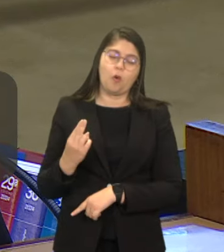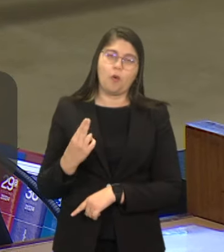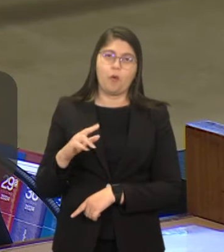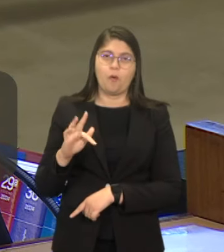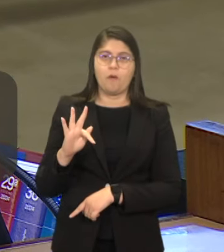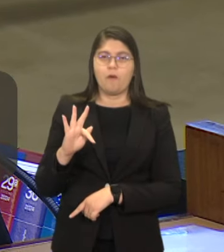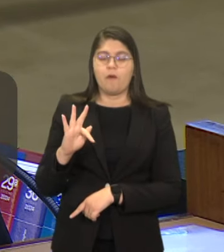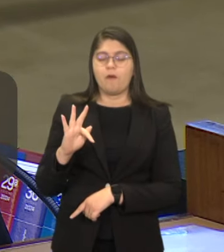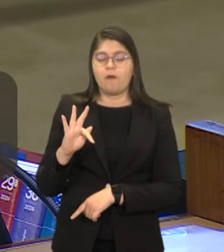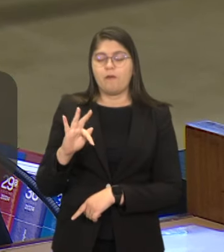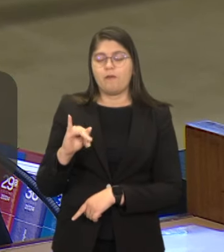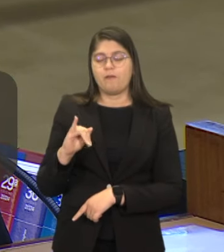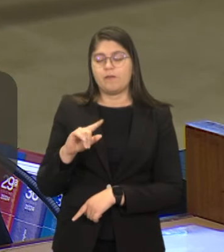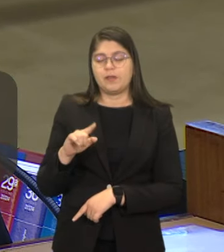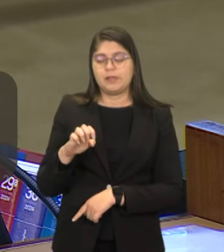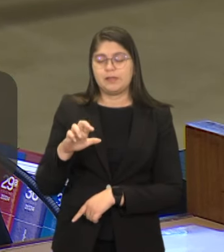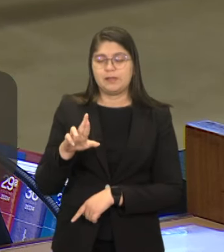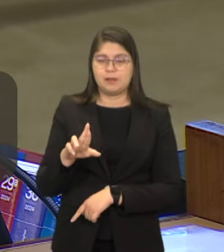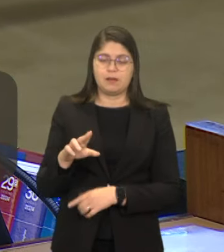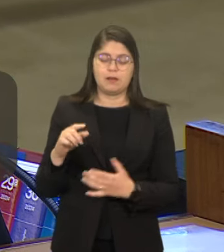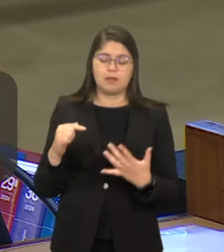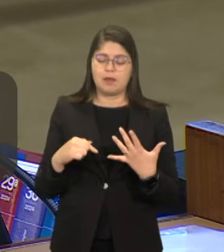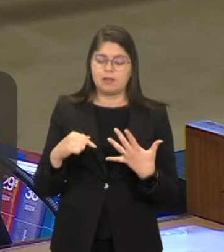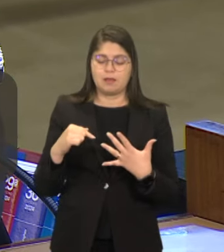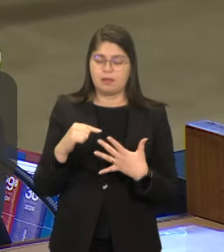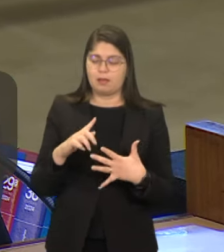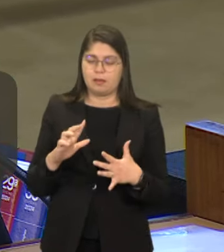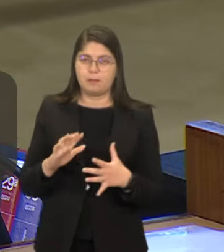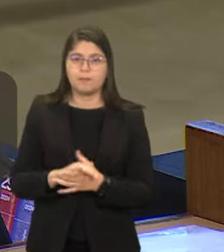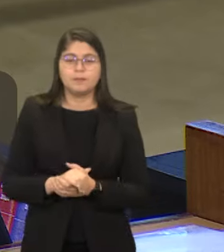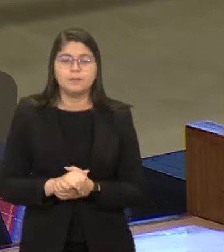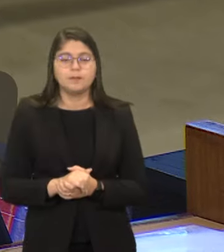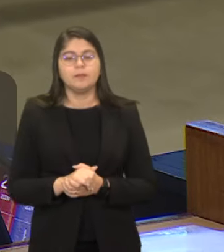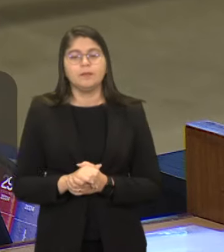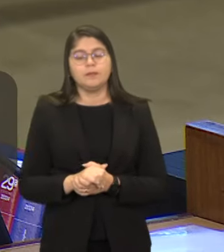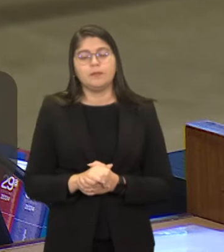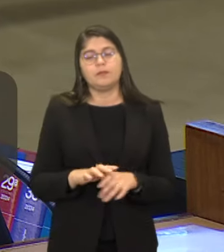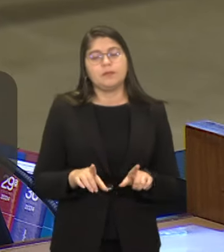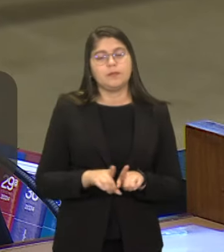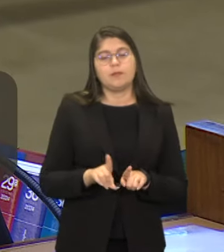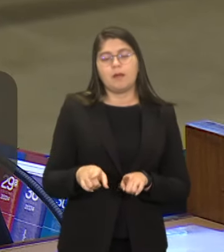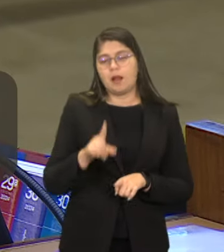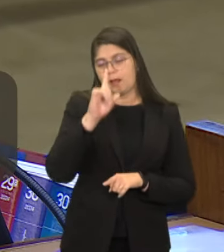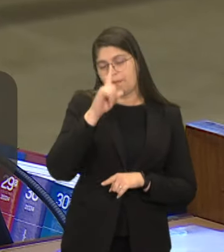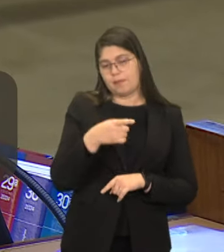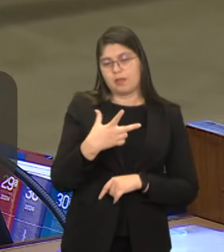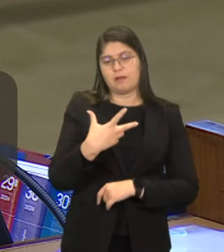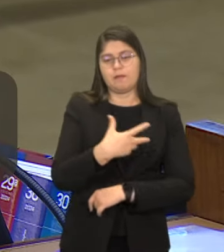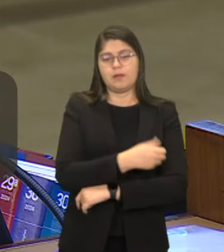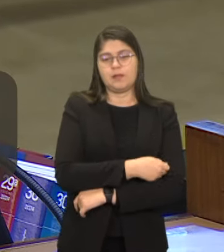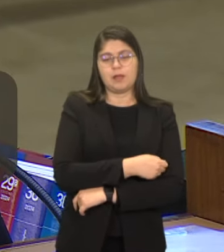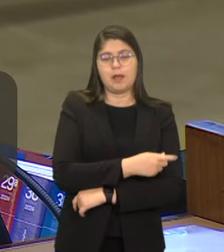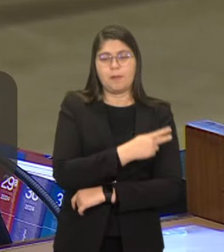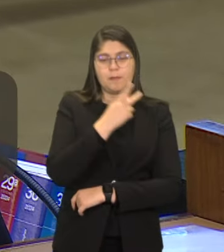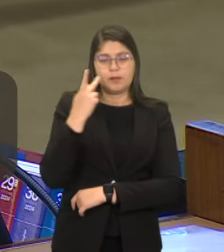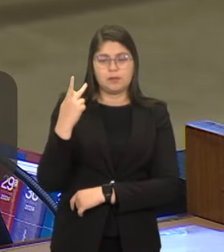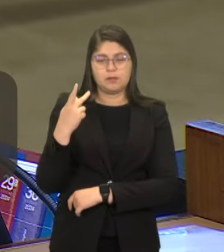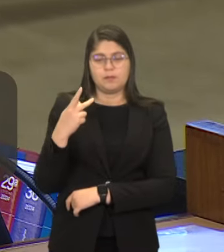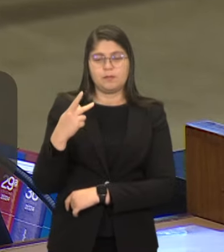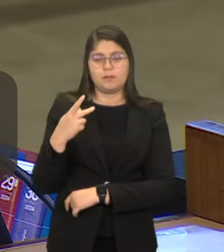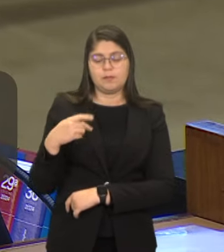ou Novavax, etc. E aí eles determinam a vacinação para as pessoas de mais de